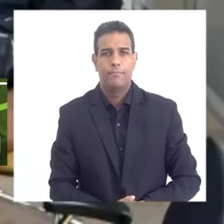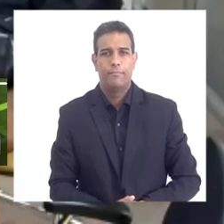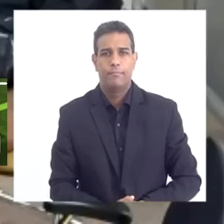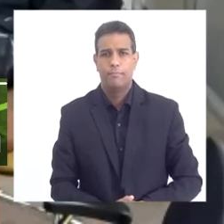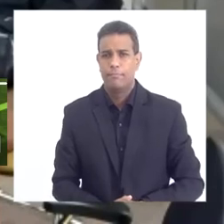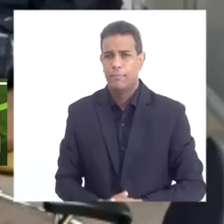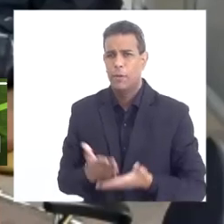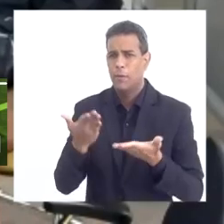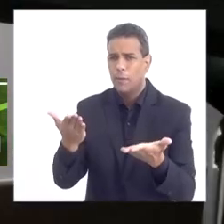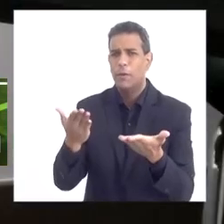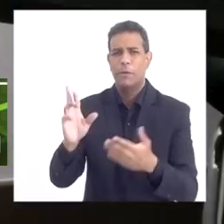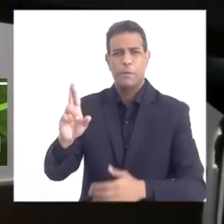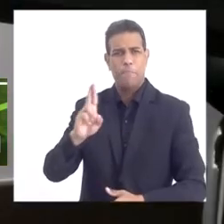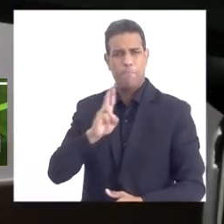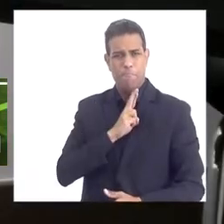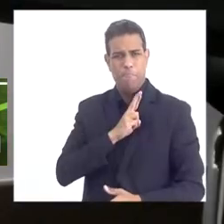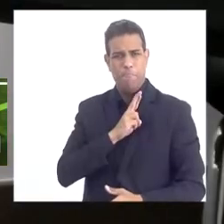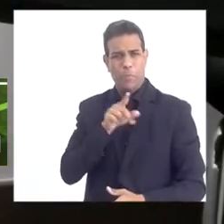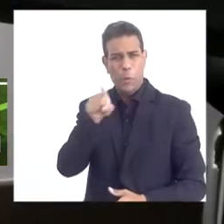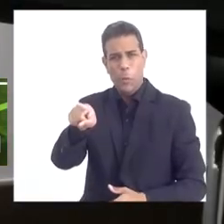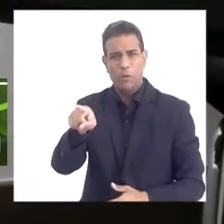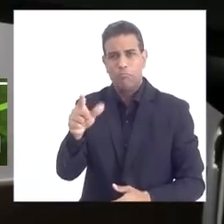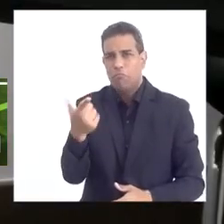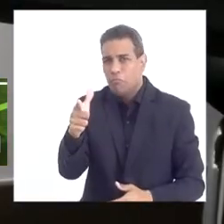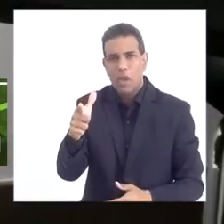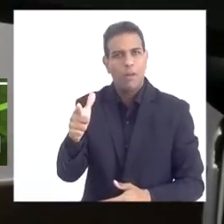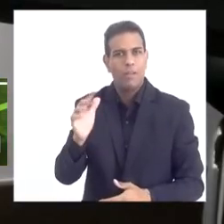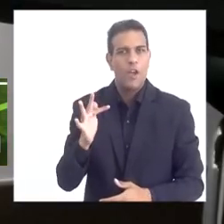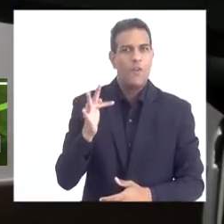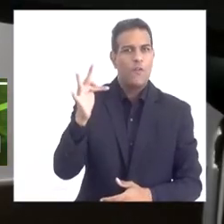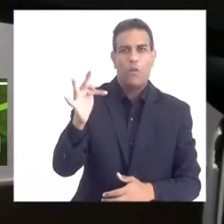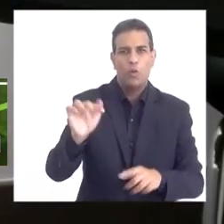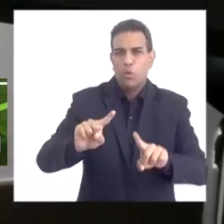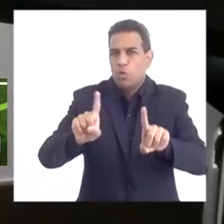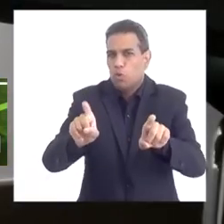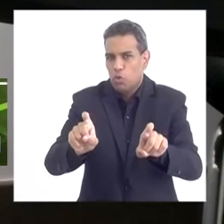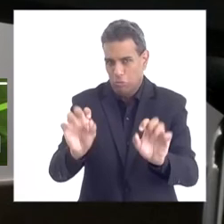Então, o senhor está me dizendo que o senhor não tem essa estimativa, então.